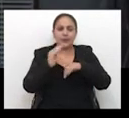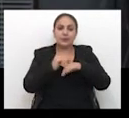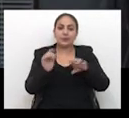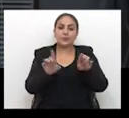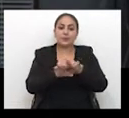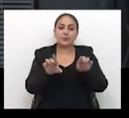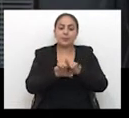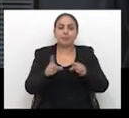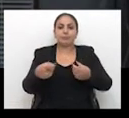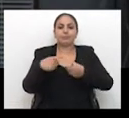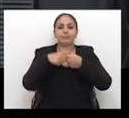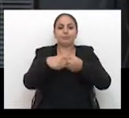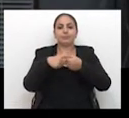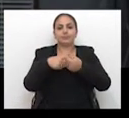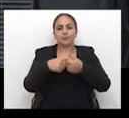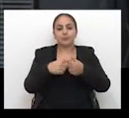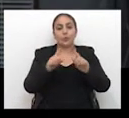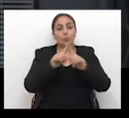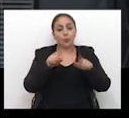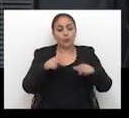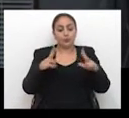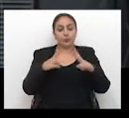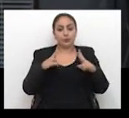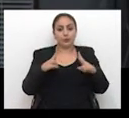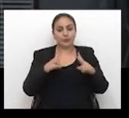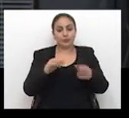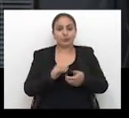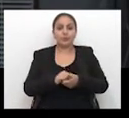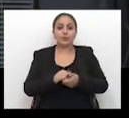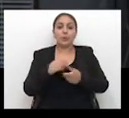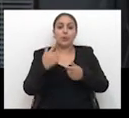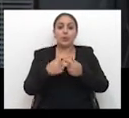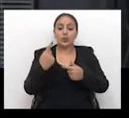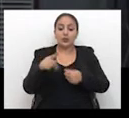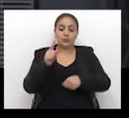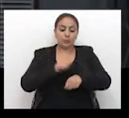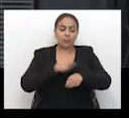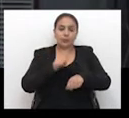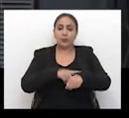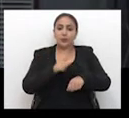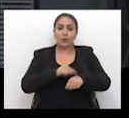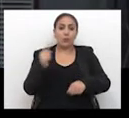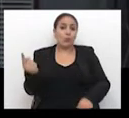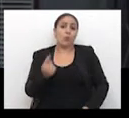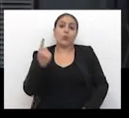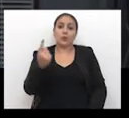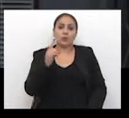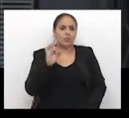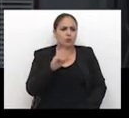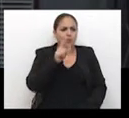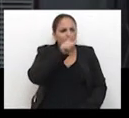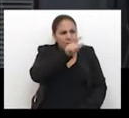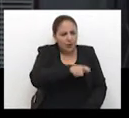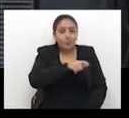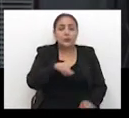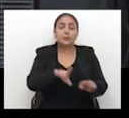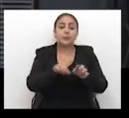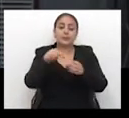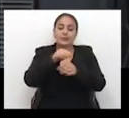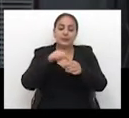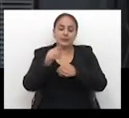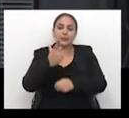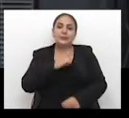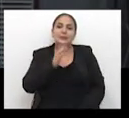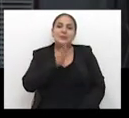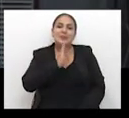e também a nossa parceria né público privado é porque este momento um momento ímpar não só para ele mas para a